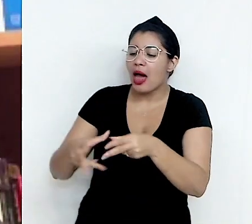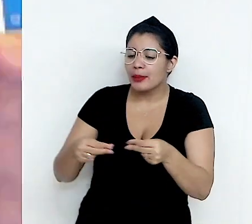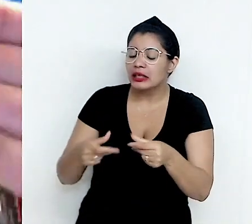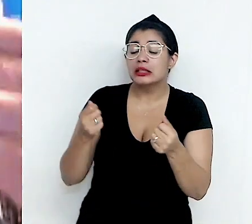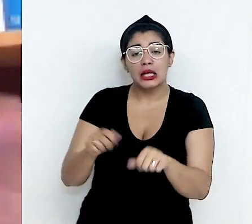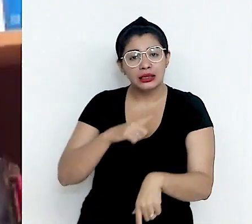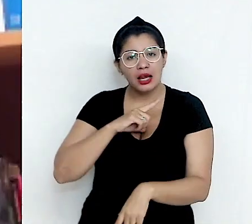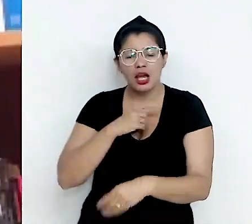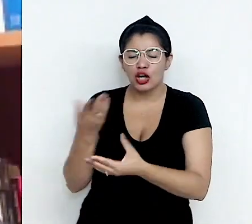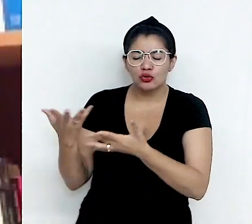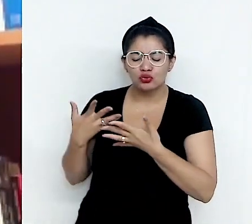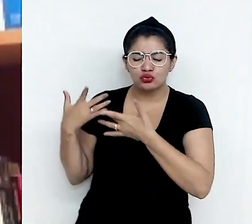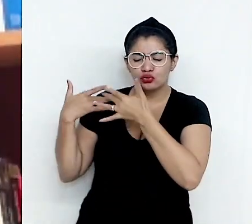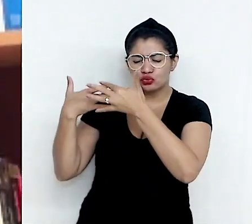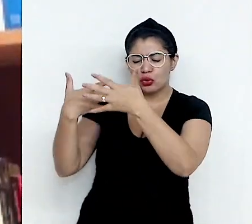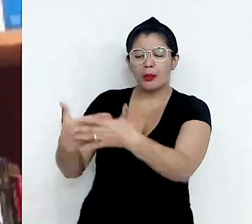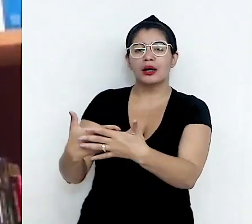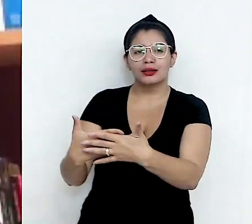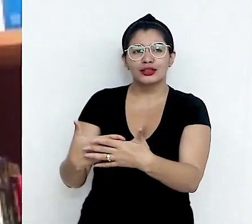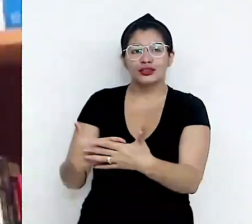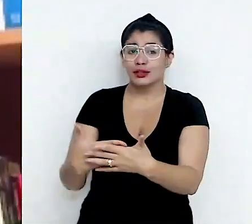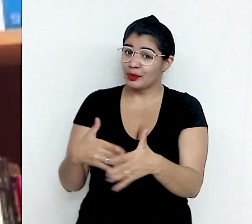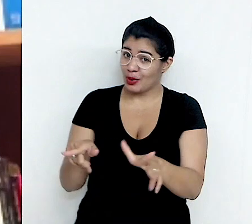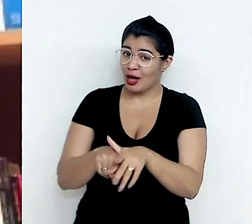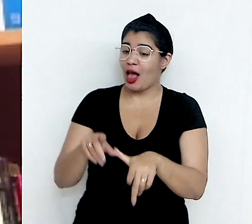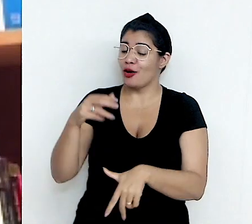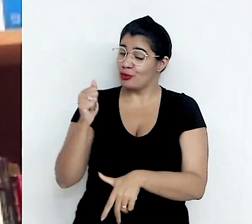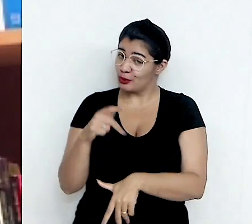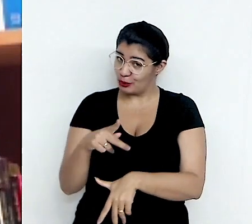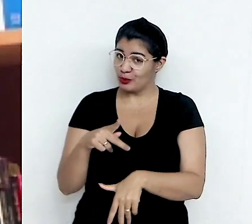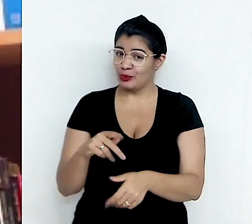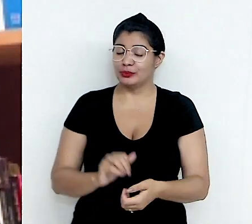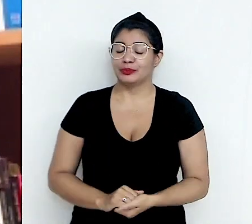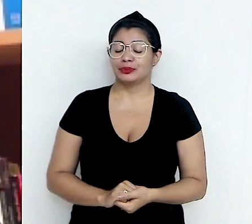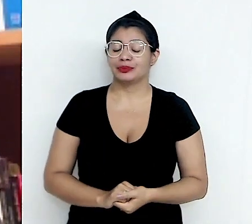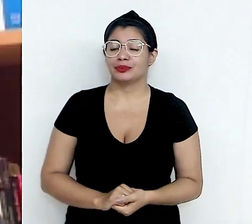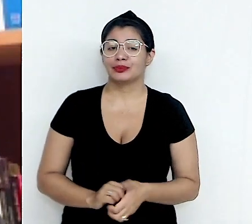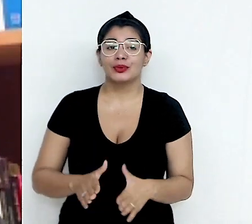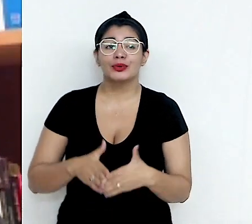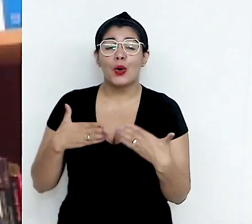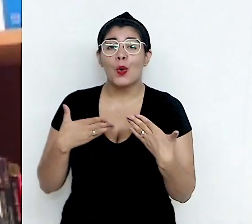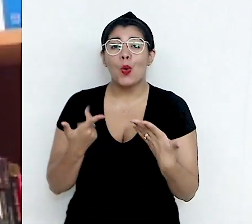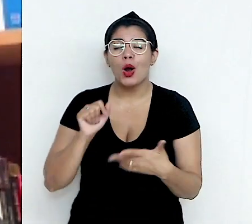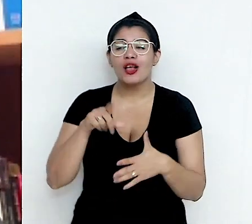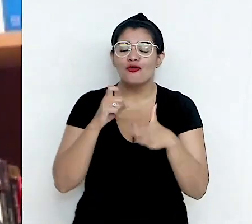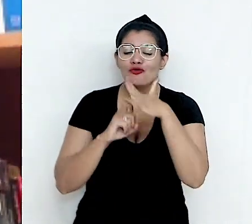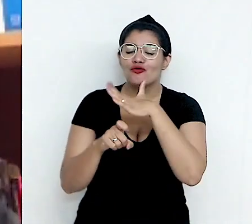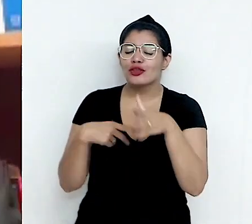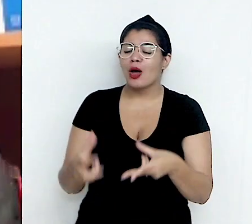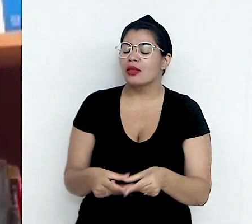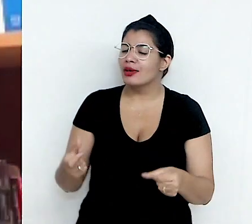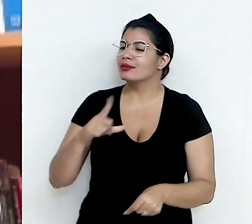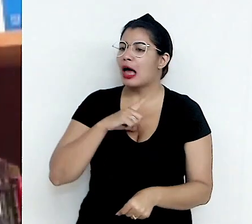precisam garantir retorno de longo prazo para pensões e aposentadorias e eu e o investidor